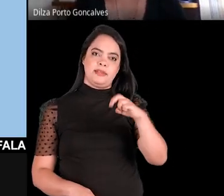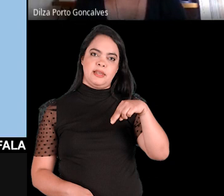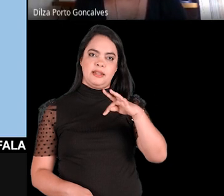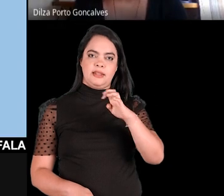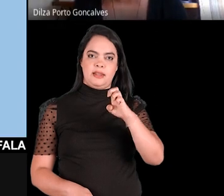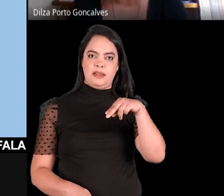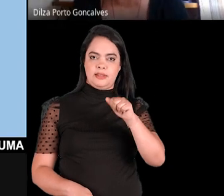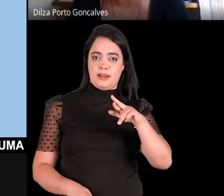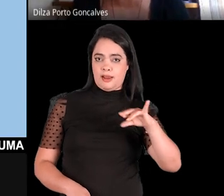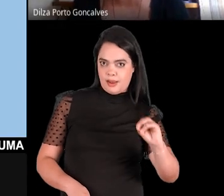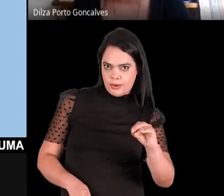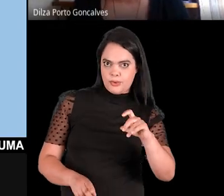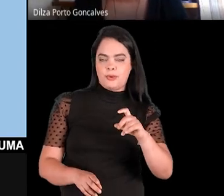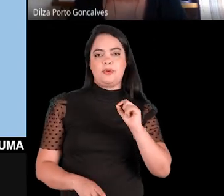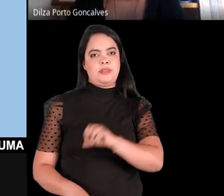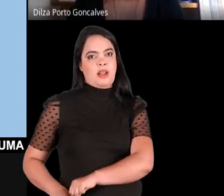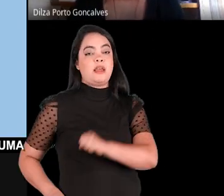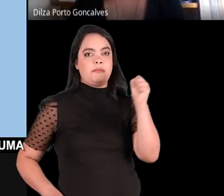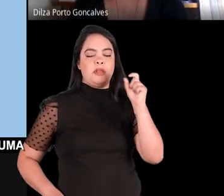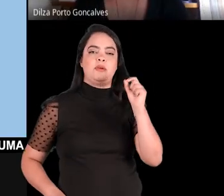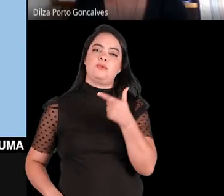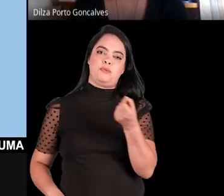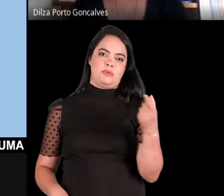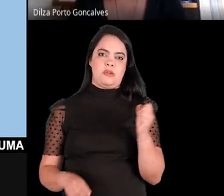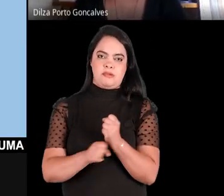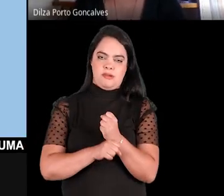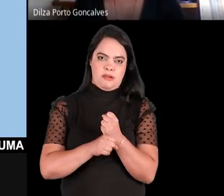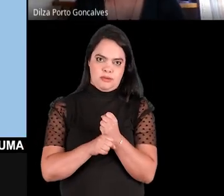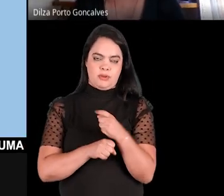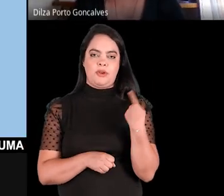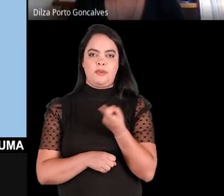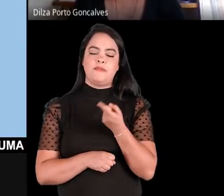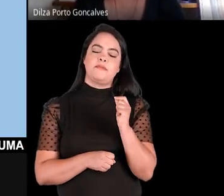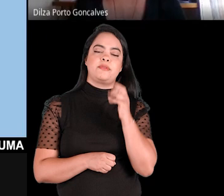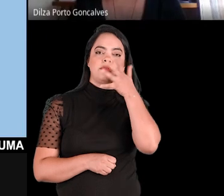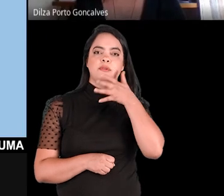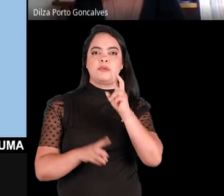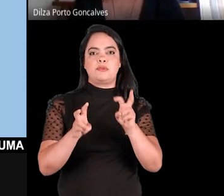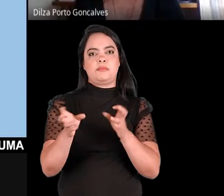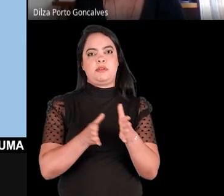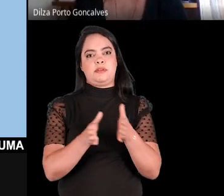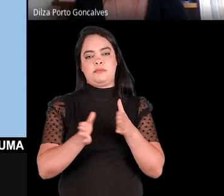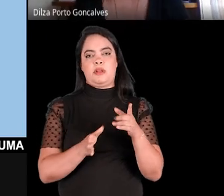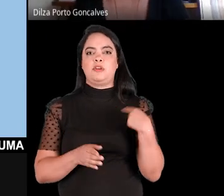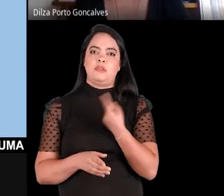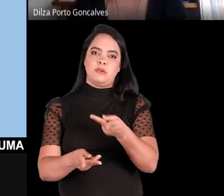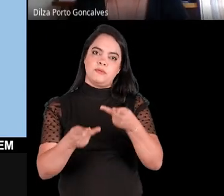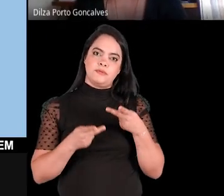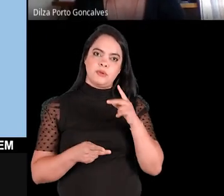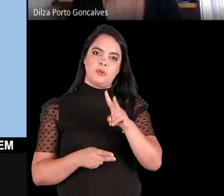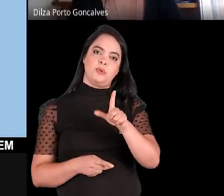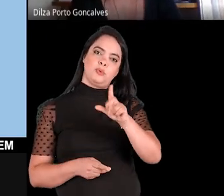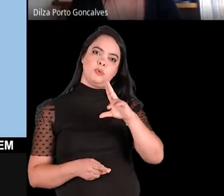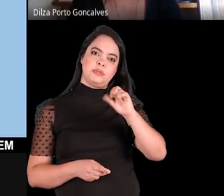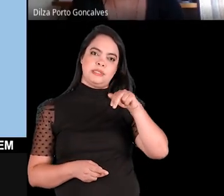vamos fazer uma fala hoje sobre acessibilidade. As nossas convidadas, Luciana e Virgínia, vão fazer uma